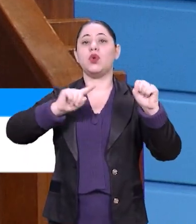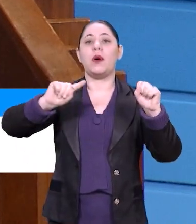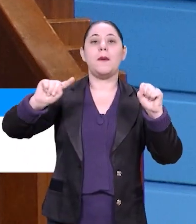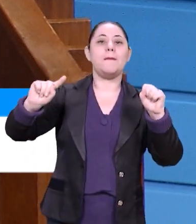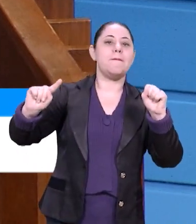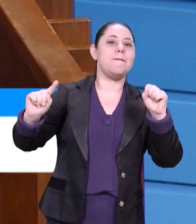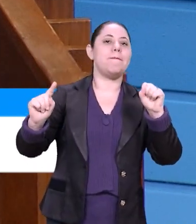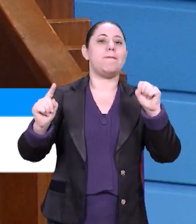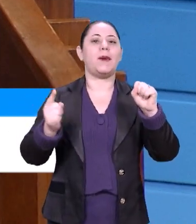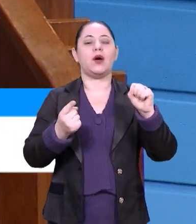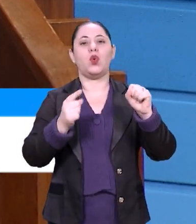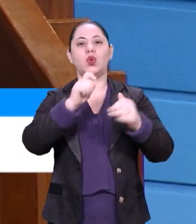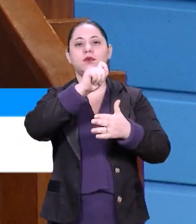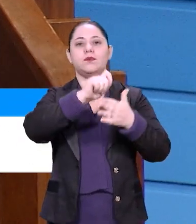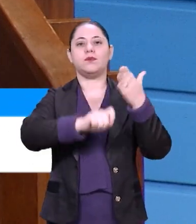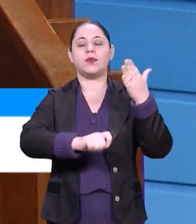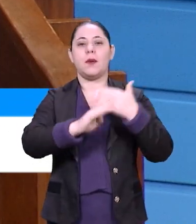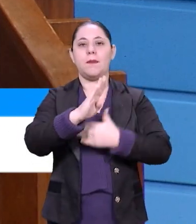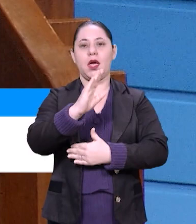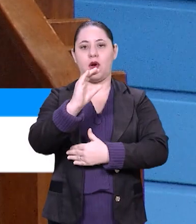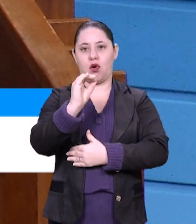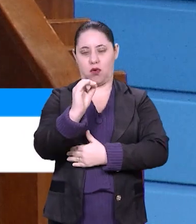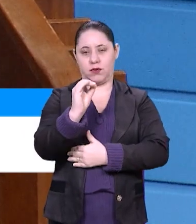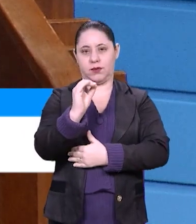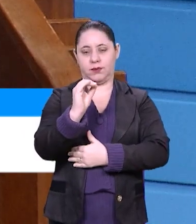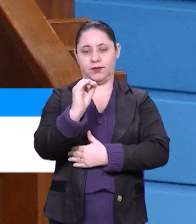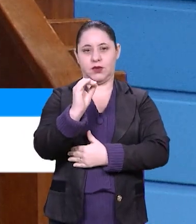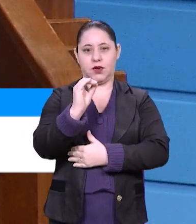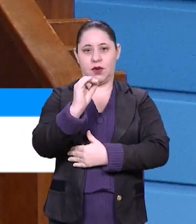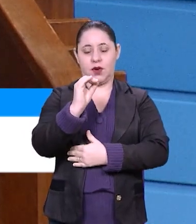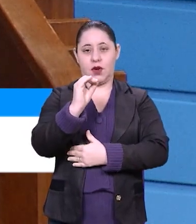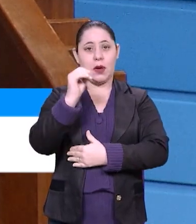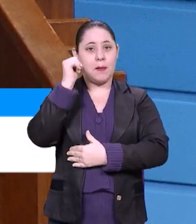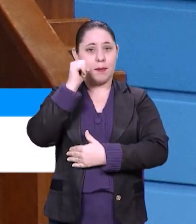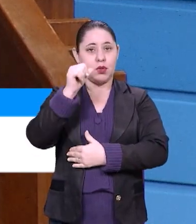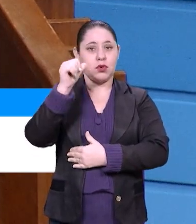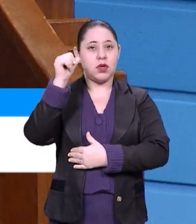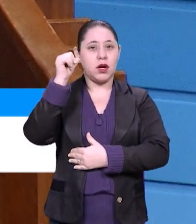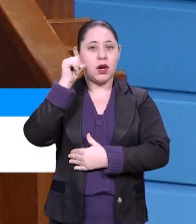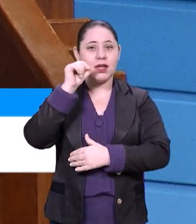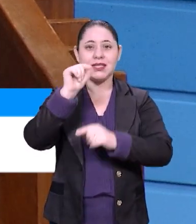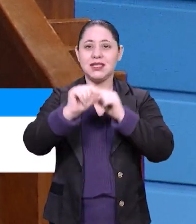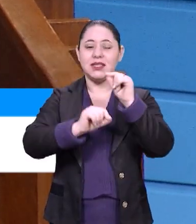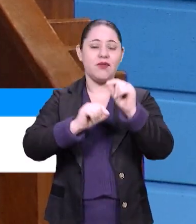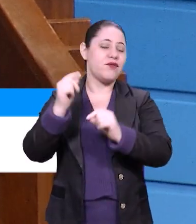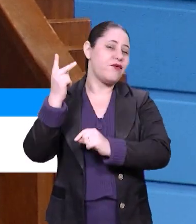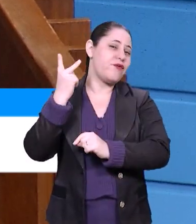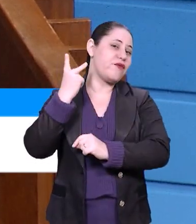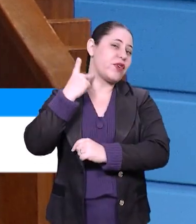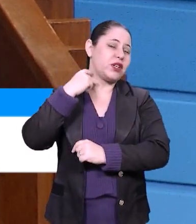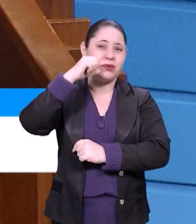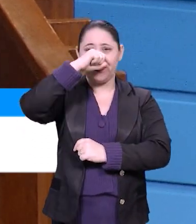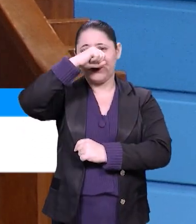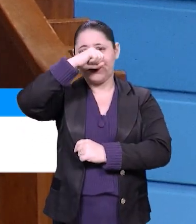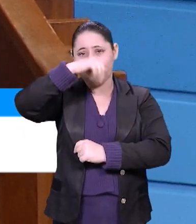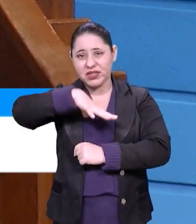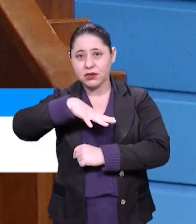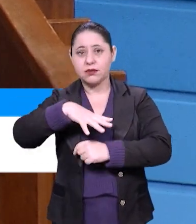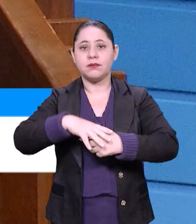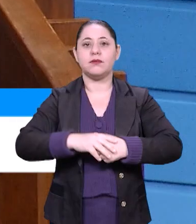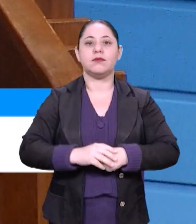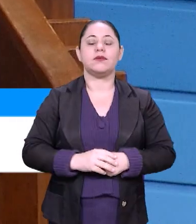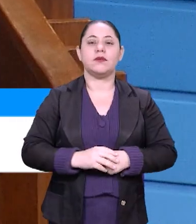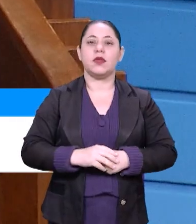108 mil registros de ocorrências de mulheres que foram vítimas